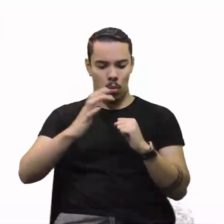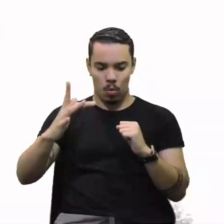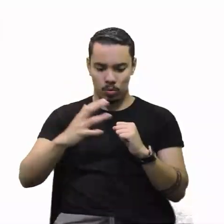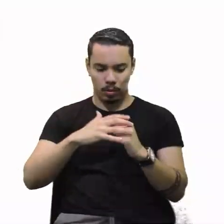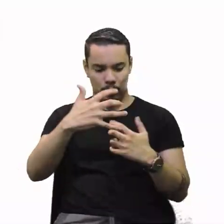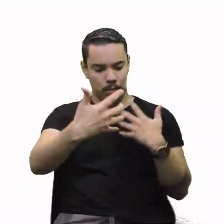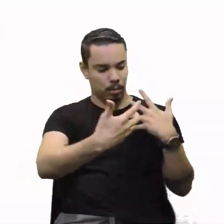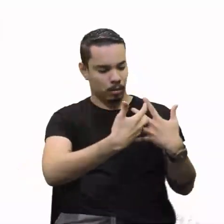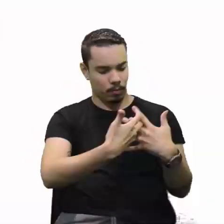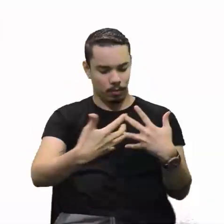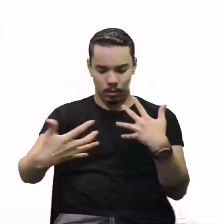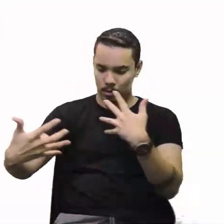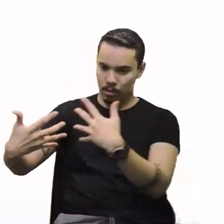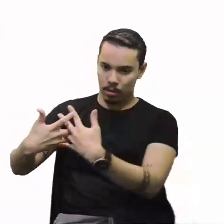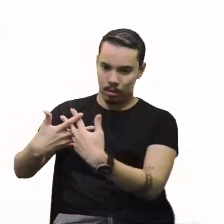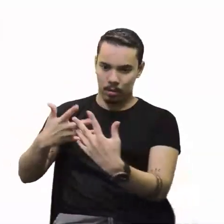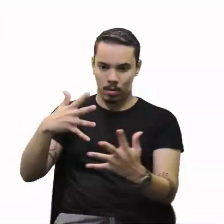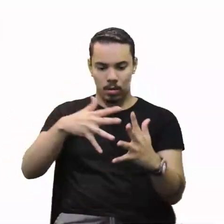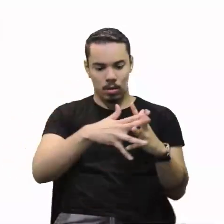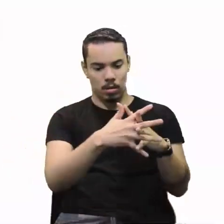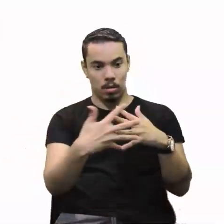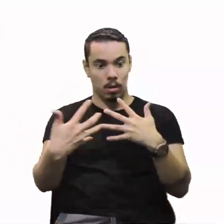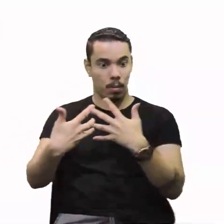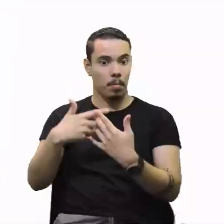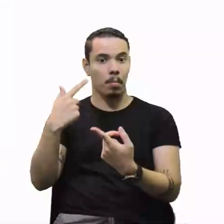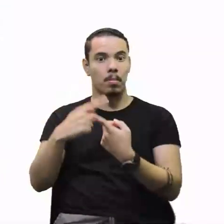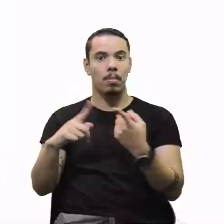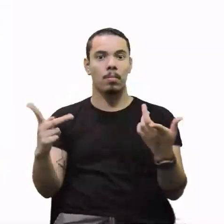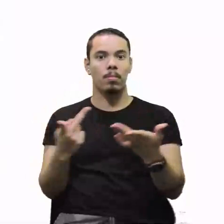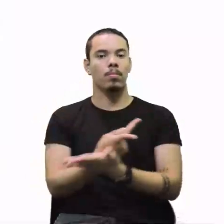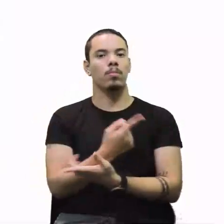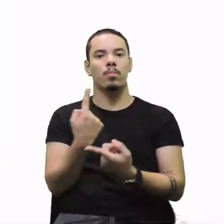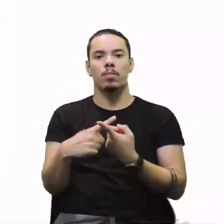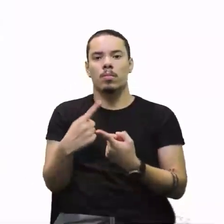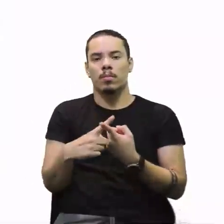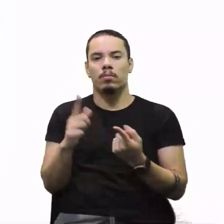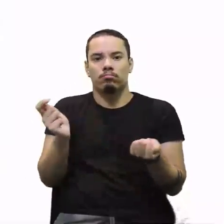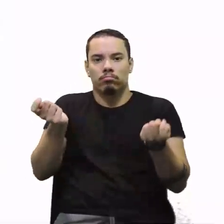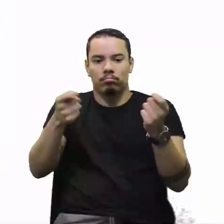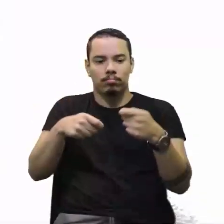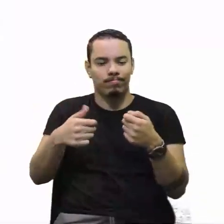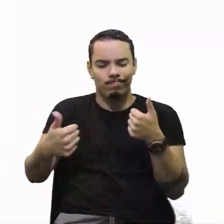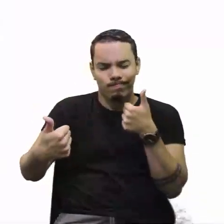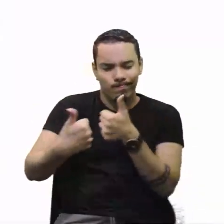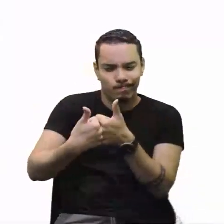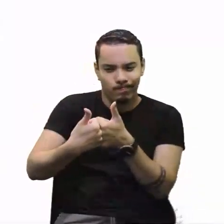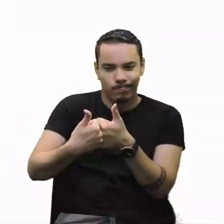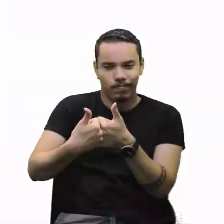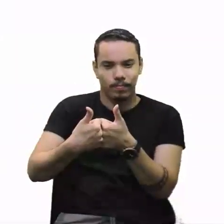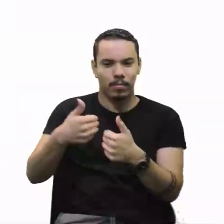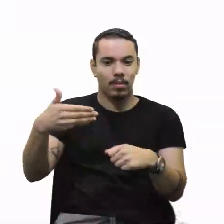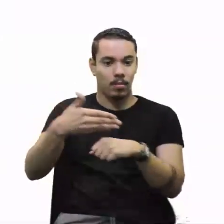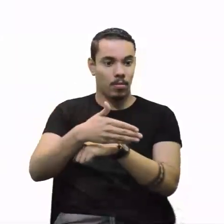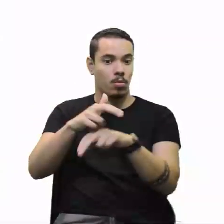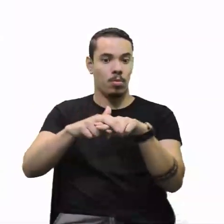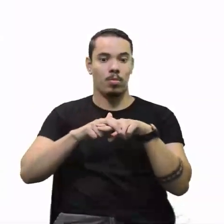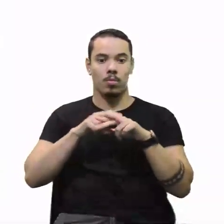na outra, que ocorre de maneira mais intensa quando as ondas possuem frequências próximas.